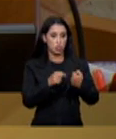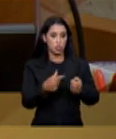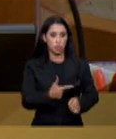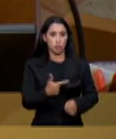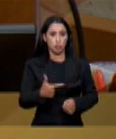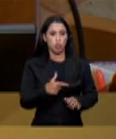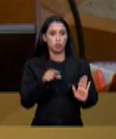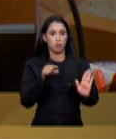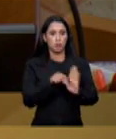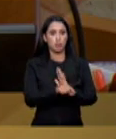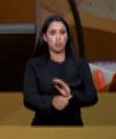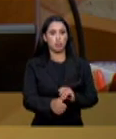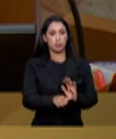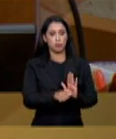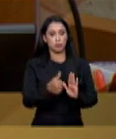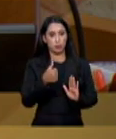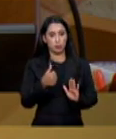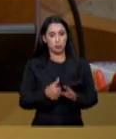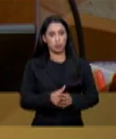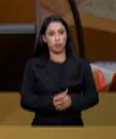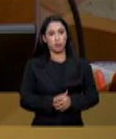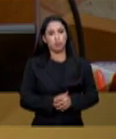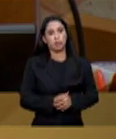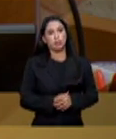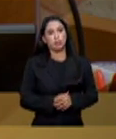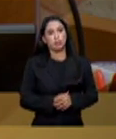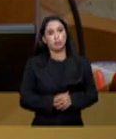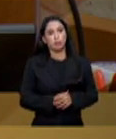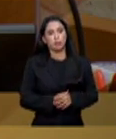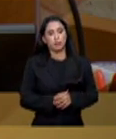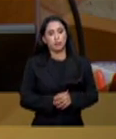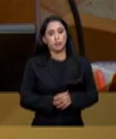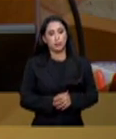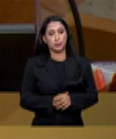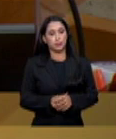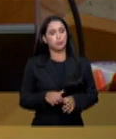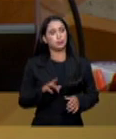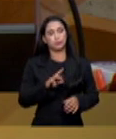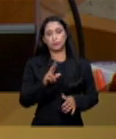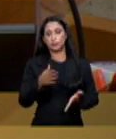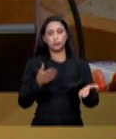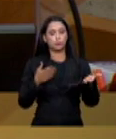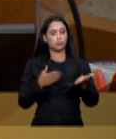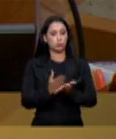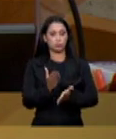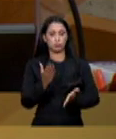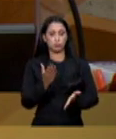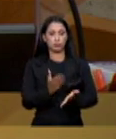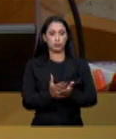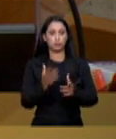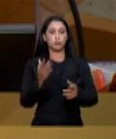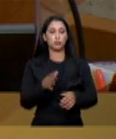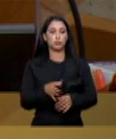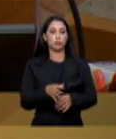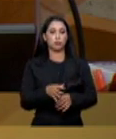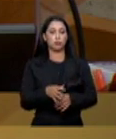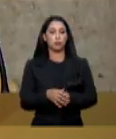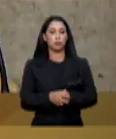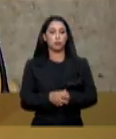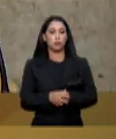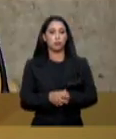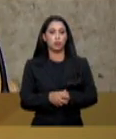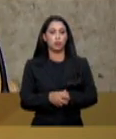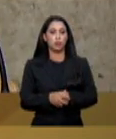1º, uma vez que... Conhecimento parcial e no que conhecido, conhecido em procedência. É. Conhecimento parcial e na parte